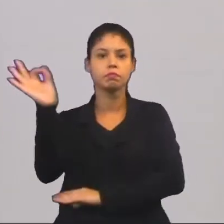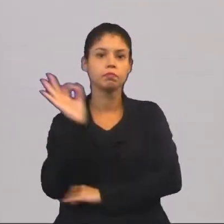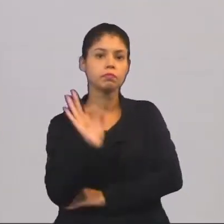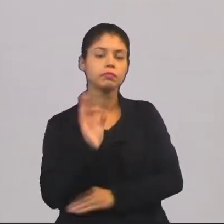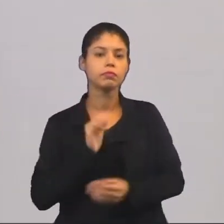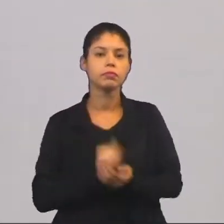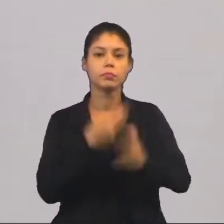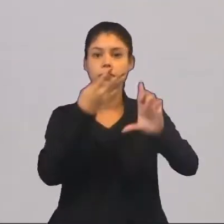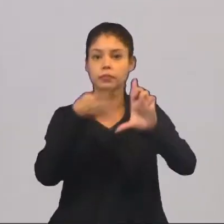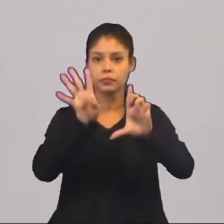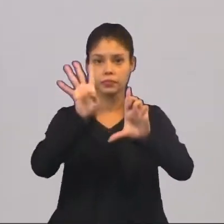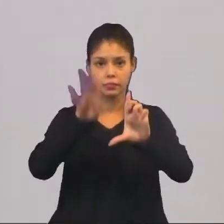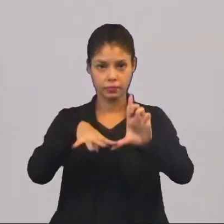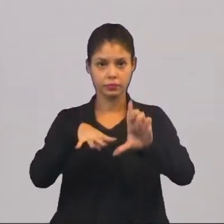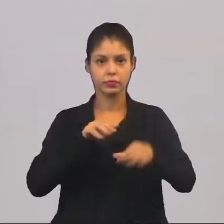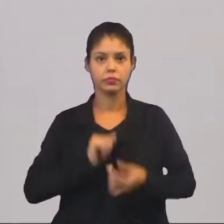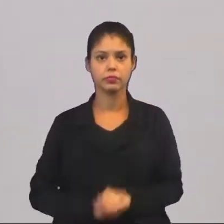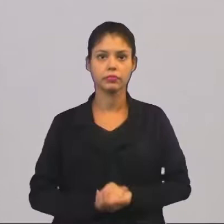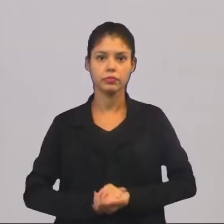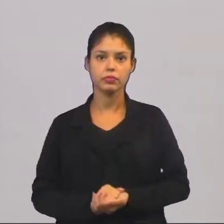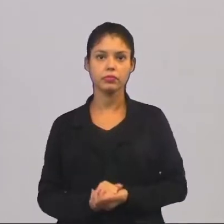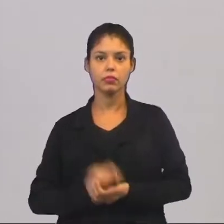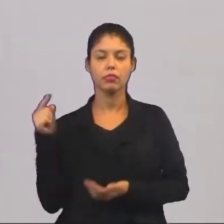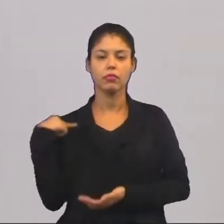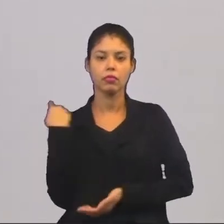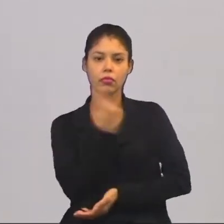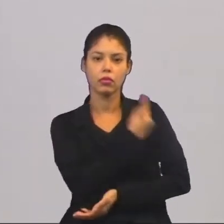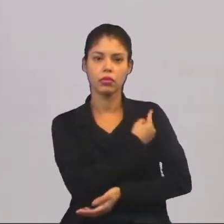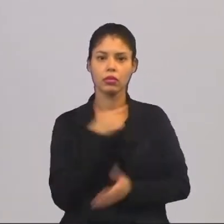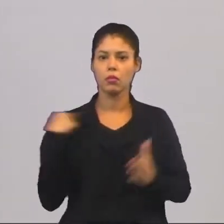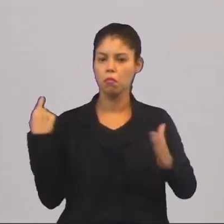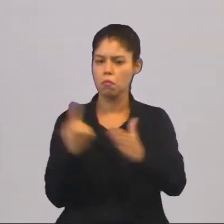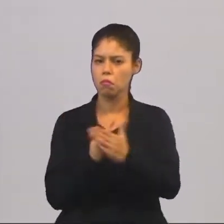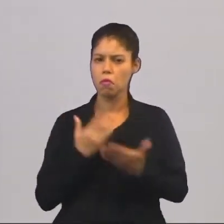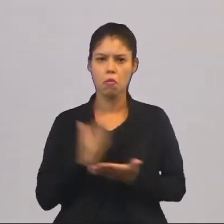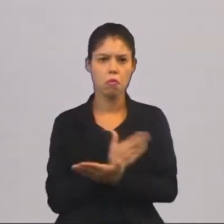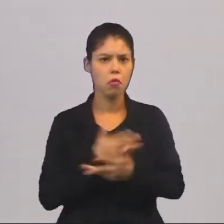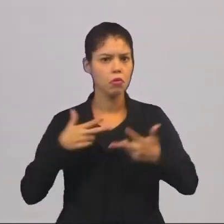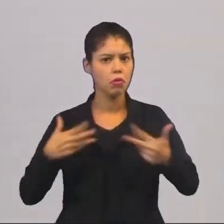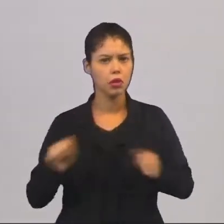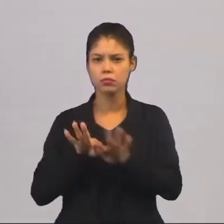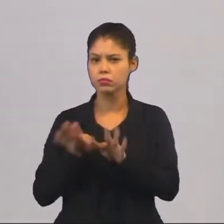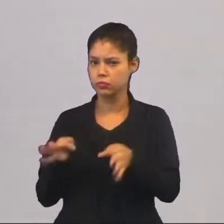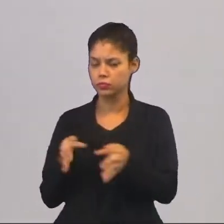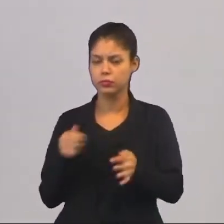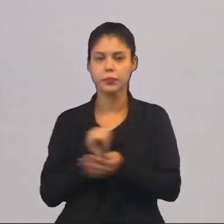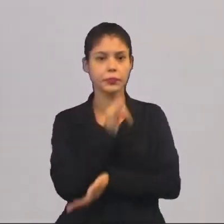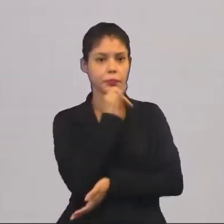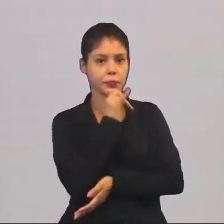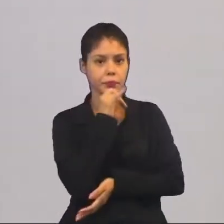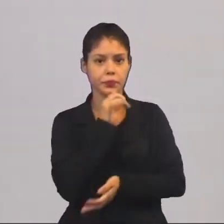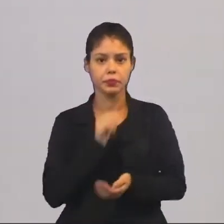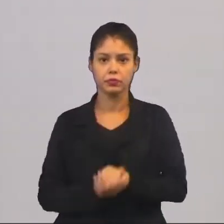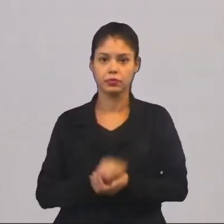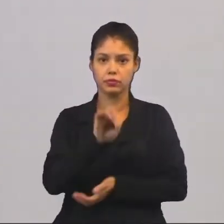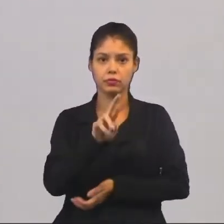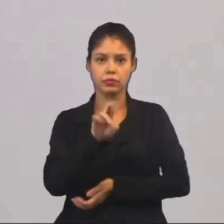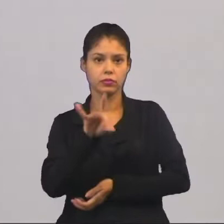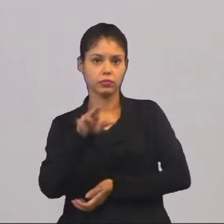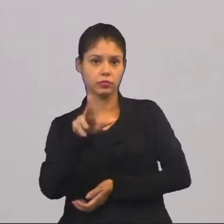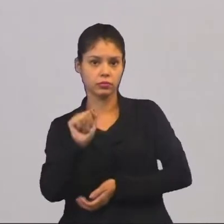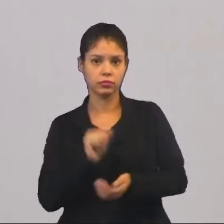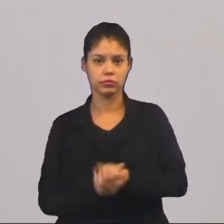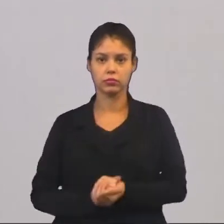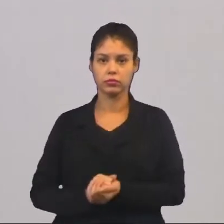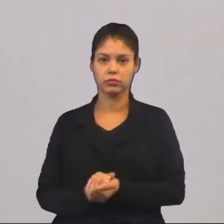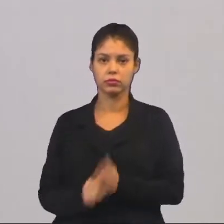estamos falando sobre tabelas, ou seja, nós vamos incluir muitas coisas simples. Por exemplo, na estatística, a gente usa